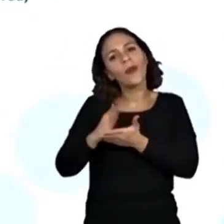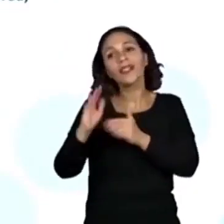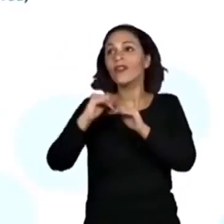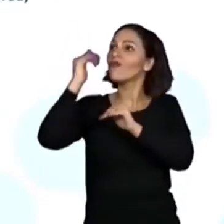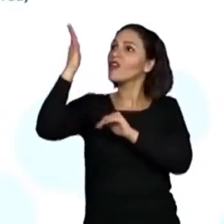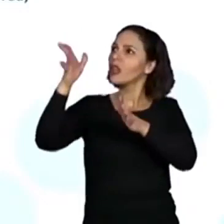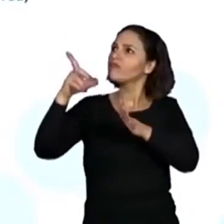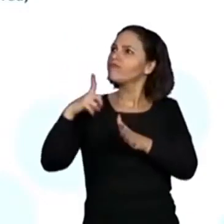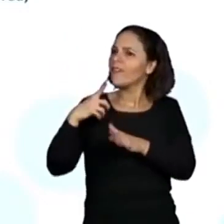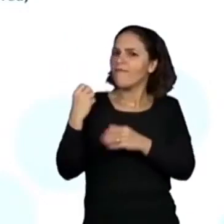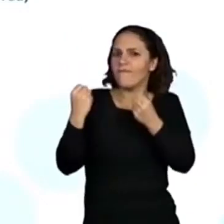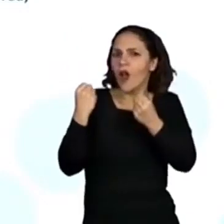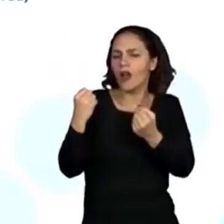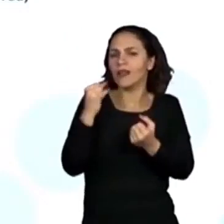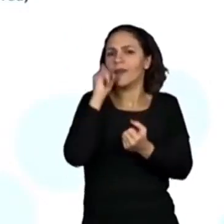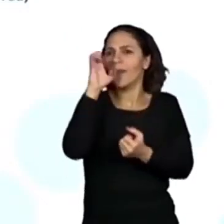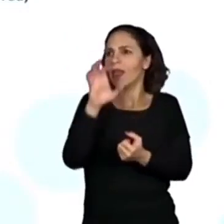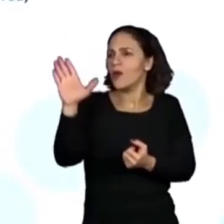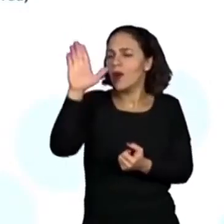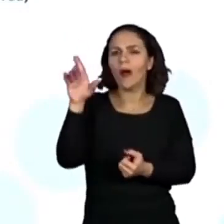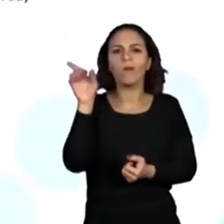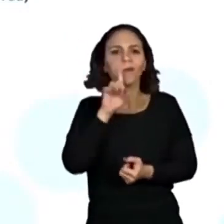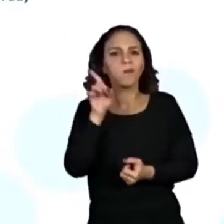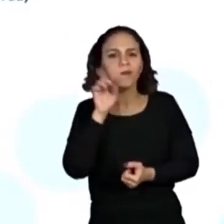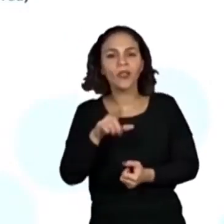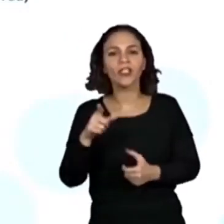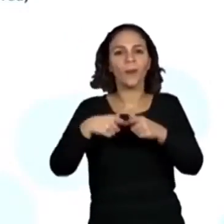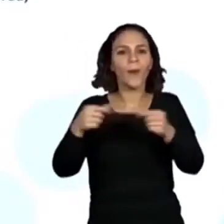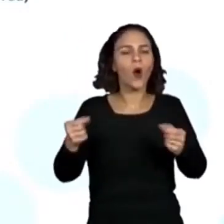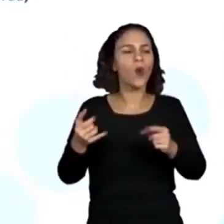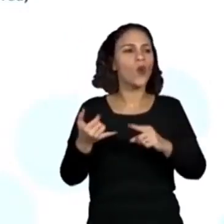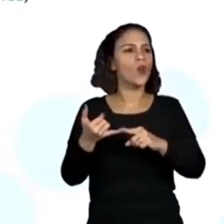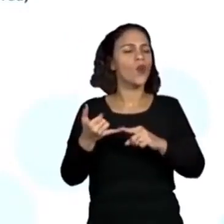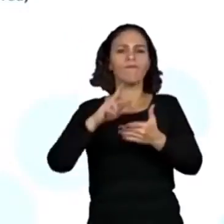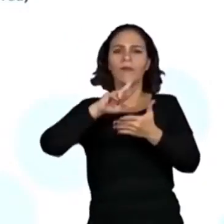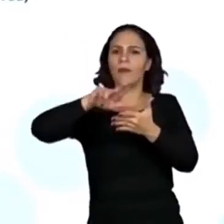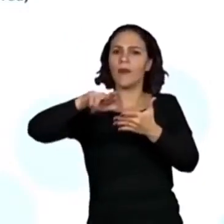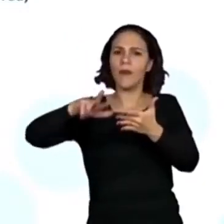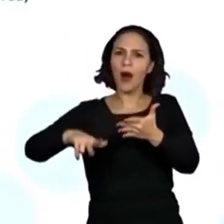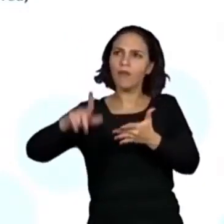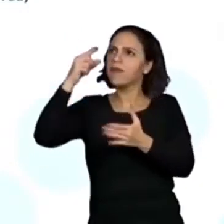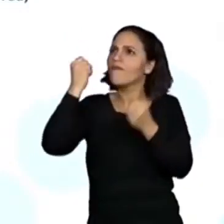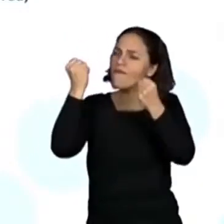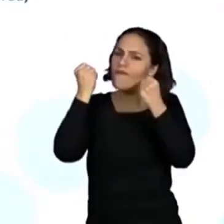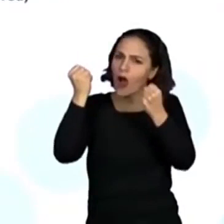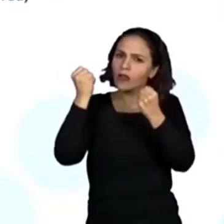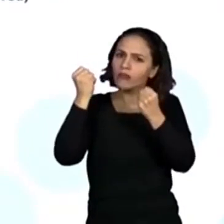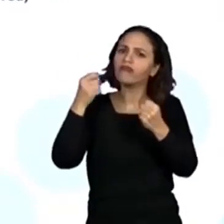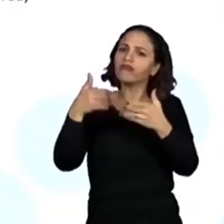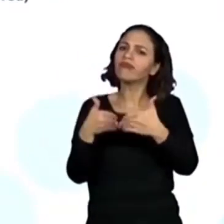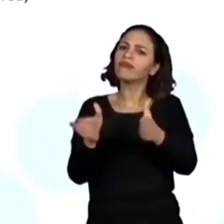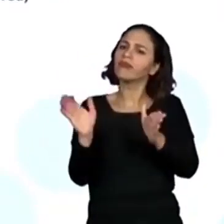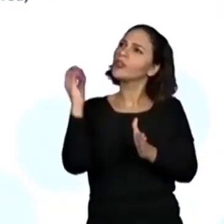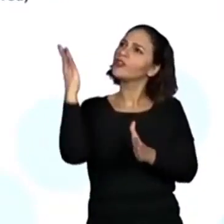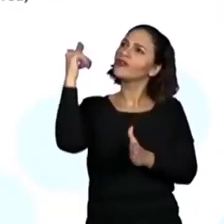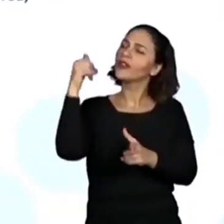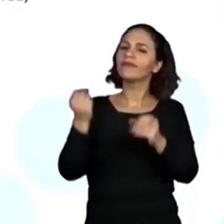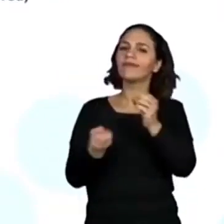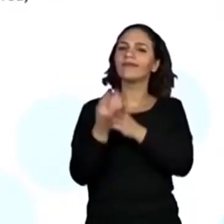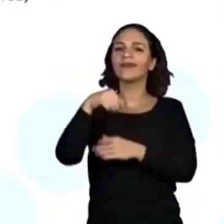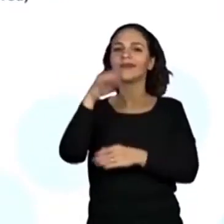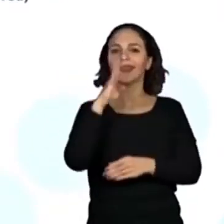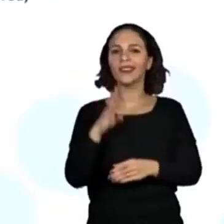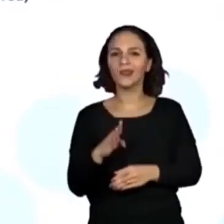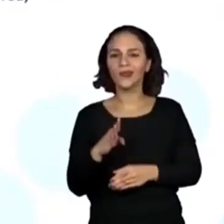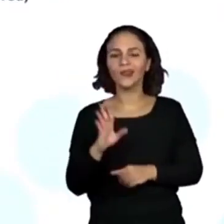Brasil. Então, empresas europeias, americanas, japonesas, empresas que já tinham um poder de produção muito grande,